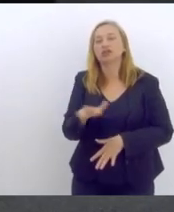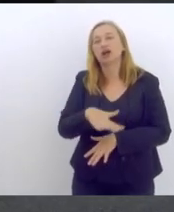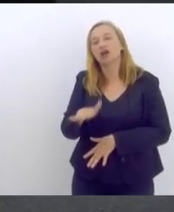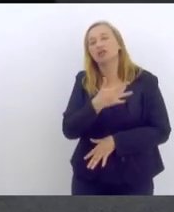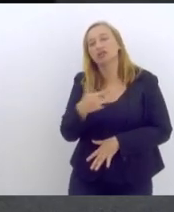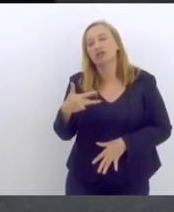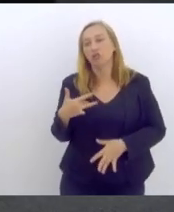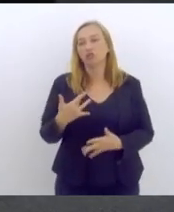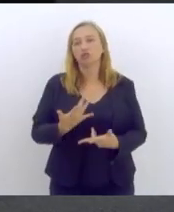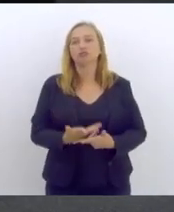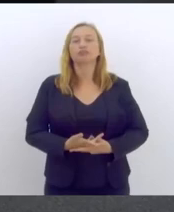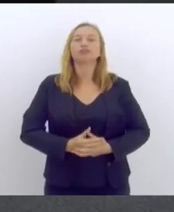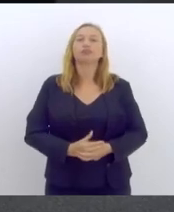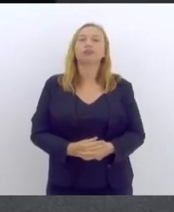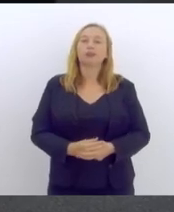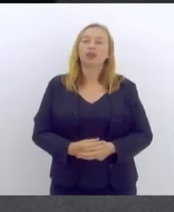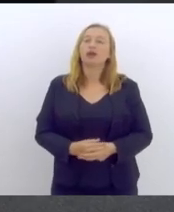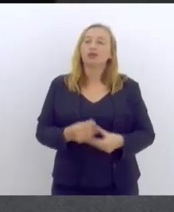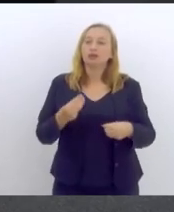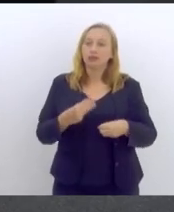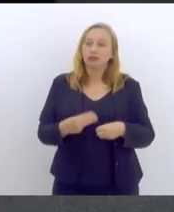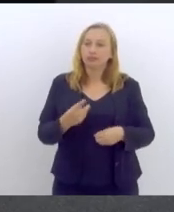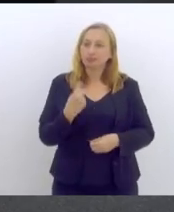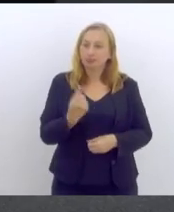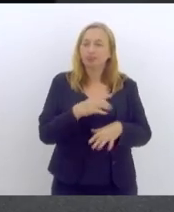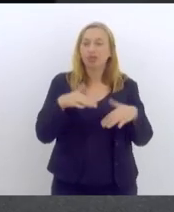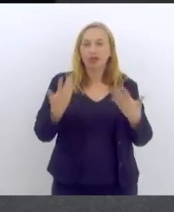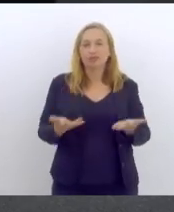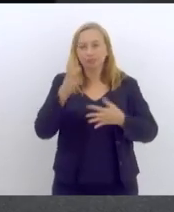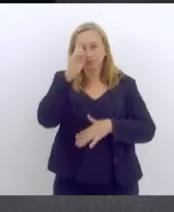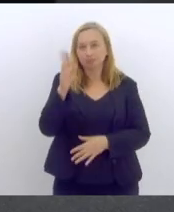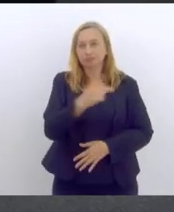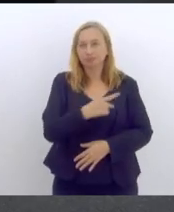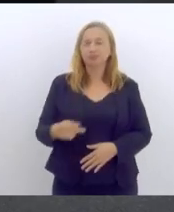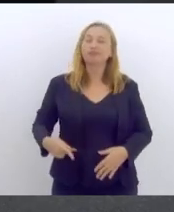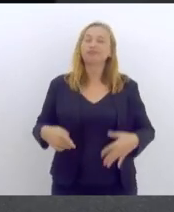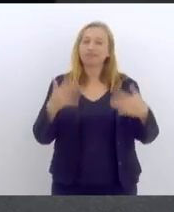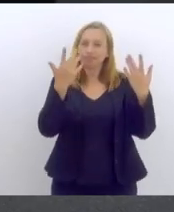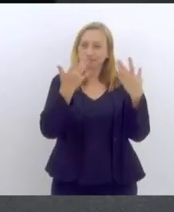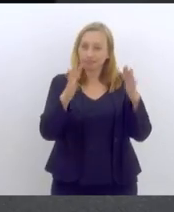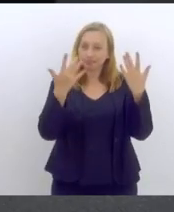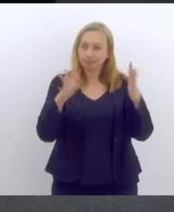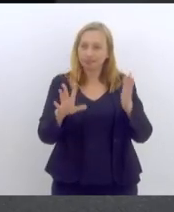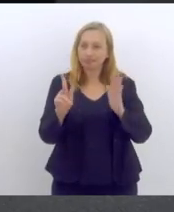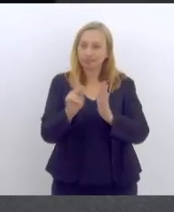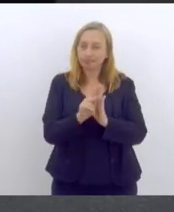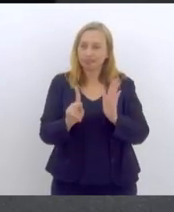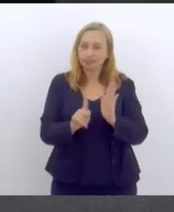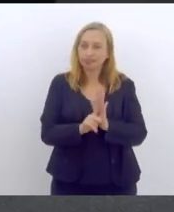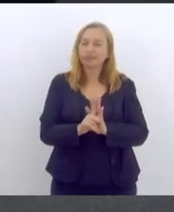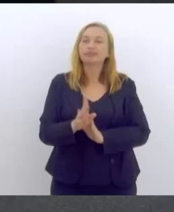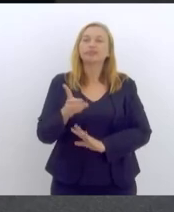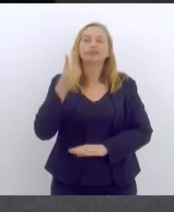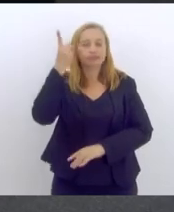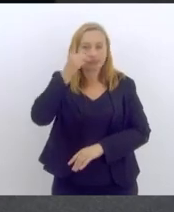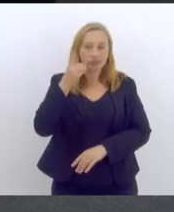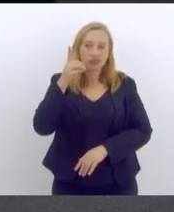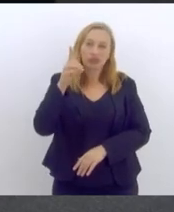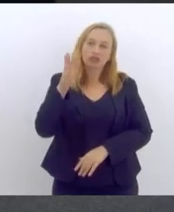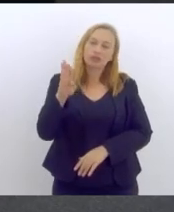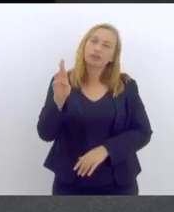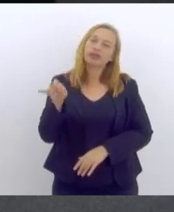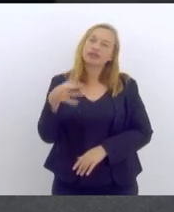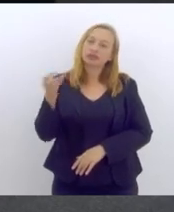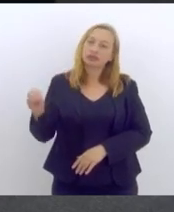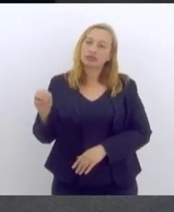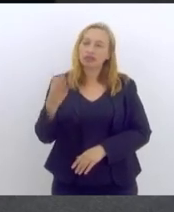área da saúde no nosso município. Então, presidente, para saudar o projeto do deputado Brazão e saber que a